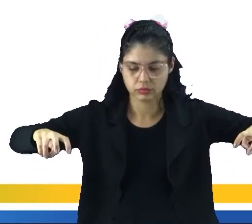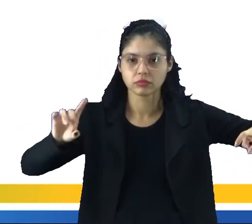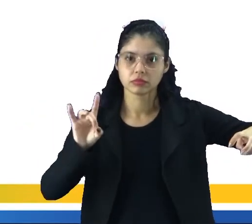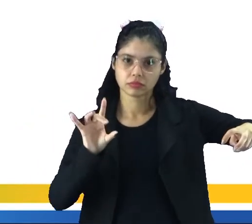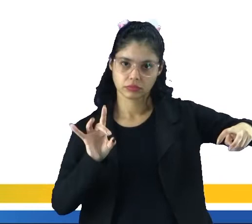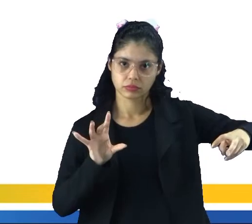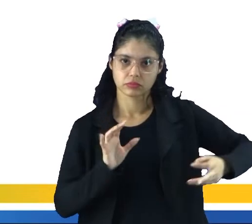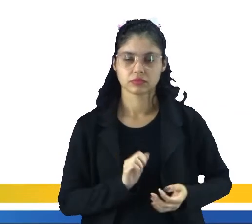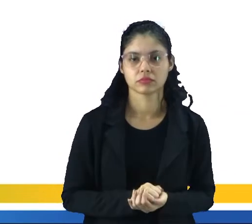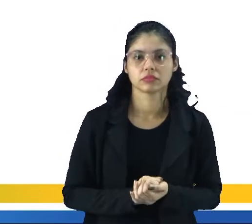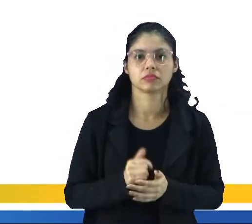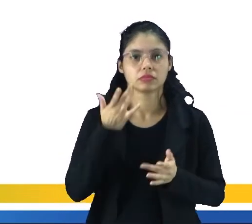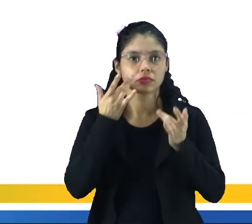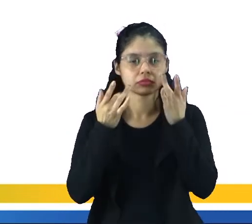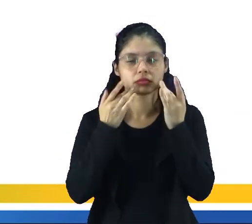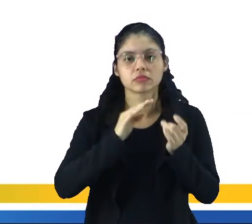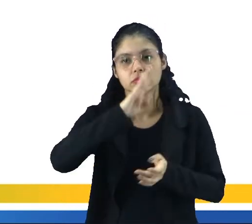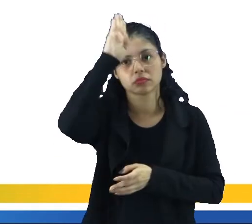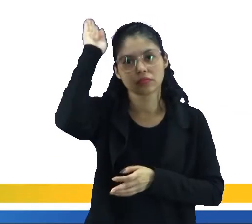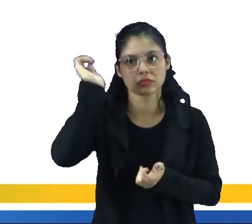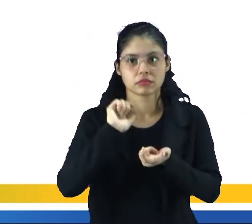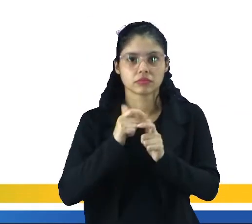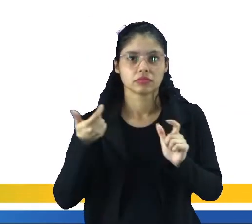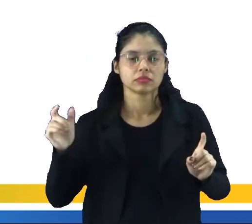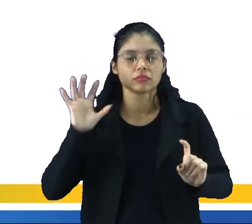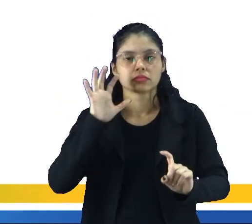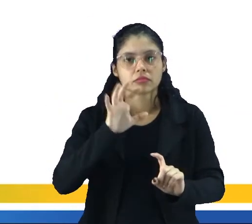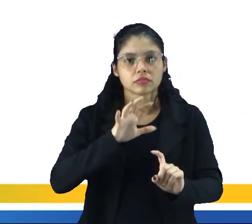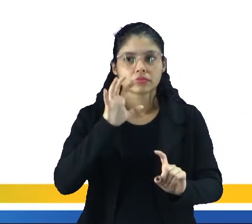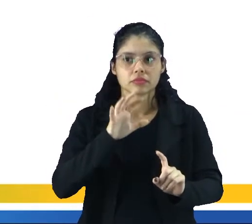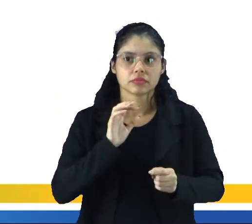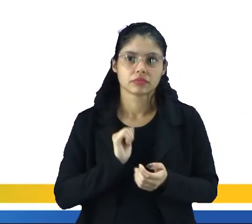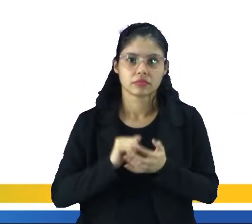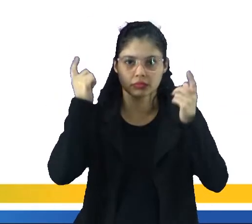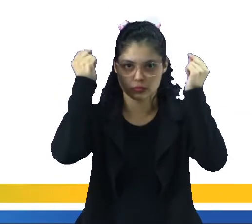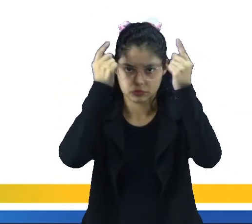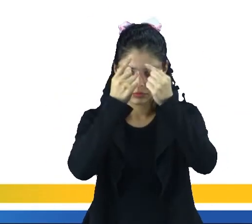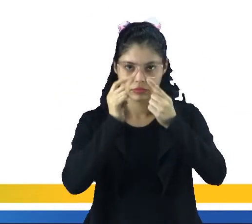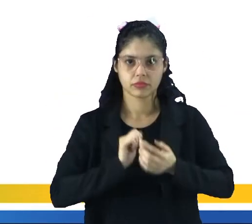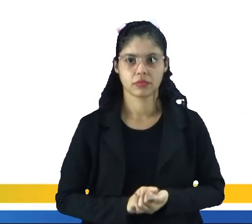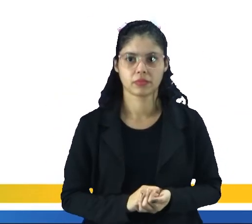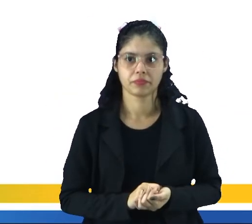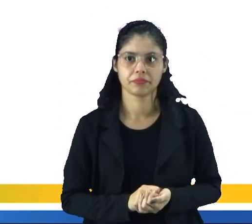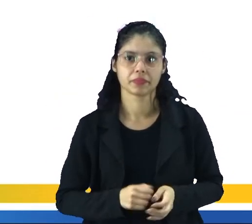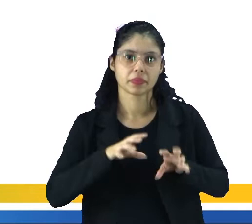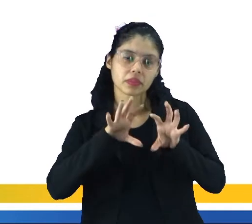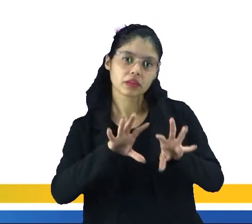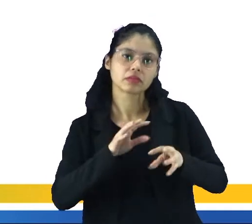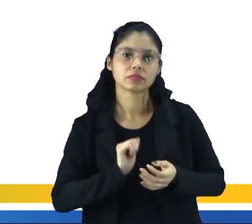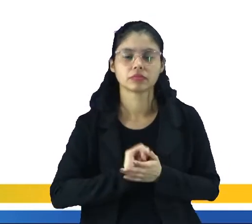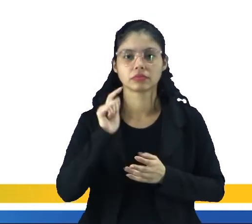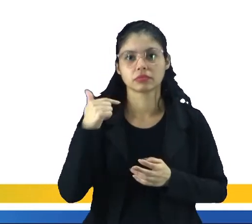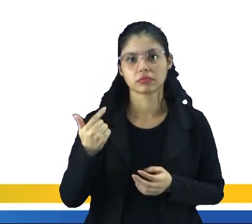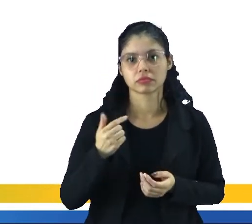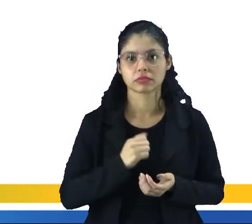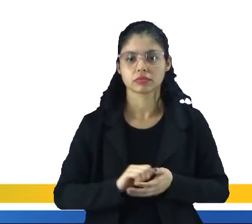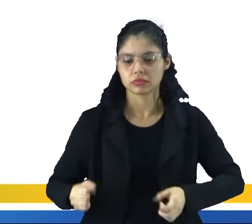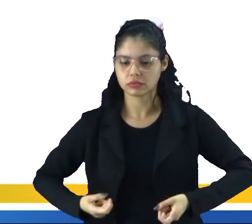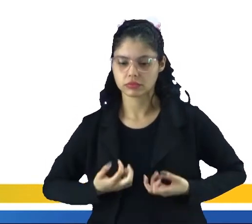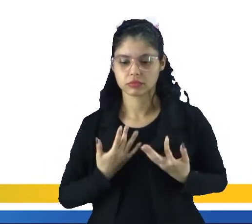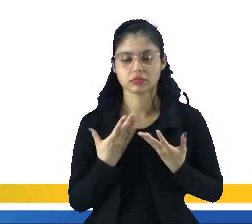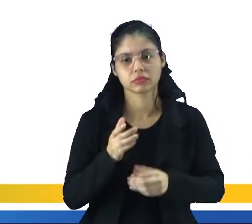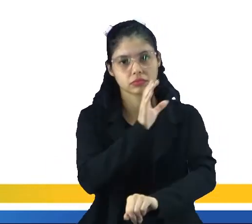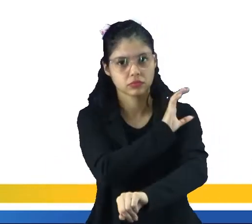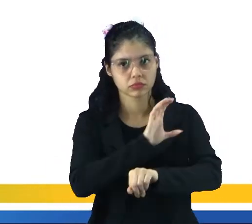né? O teatro romano teve enorme influência do teatro grego, assim como outras manifestações culturais